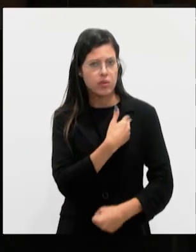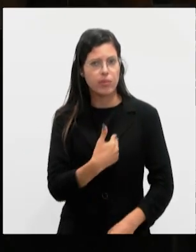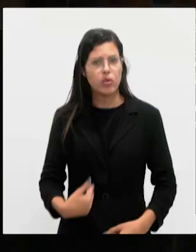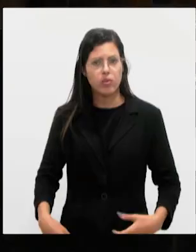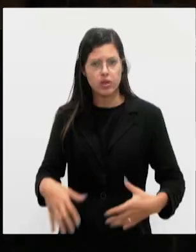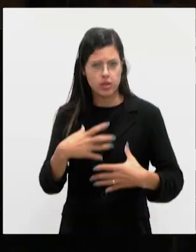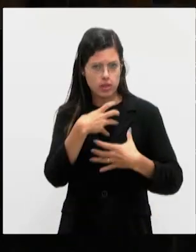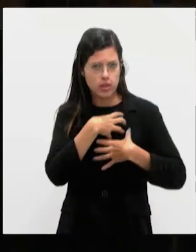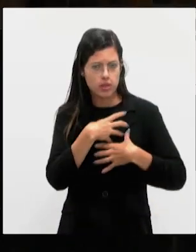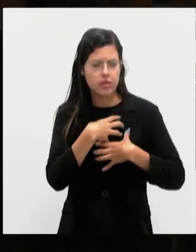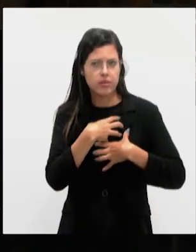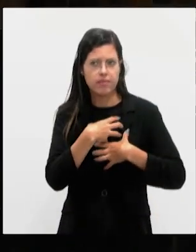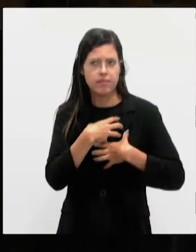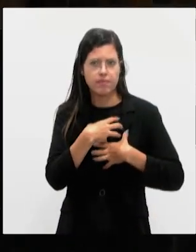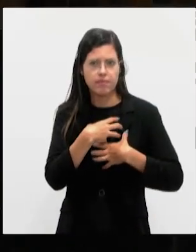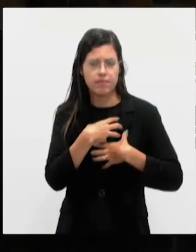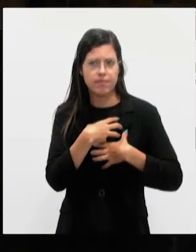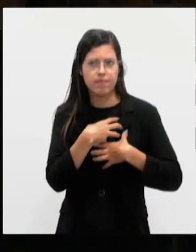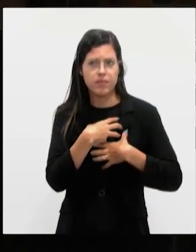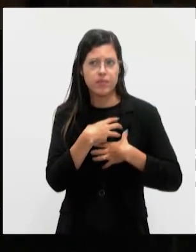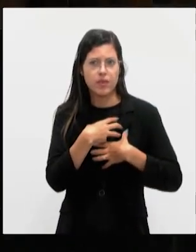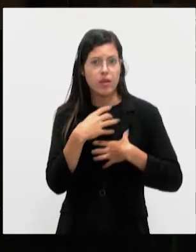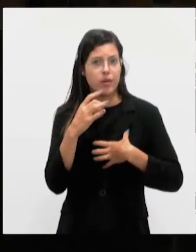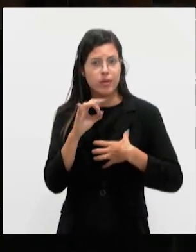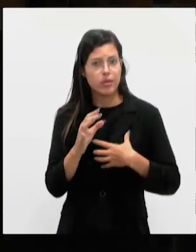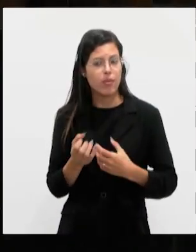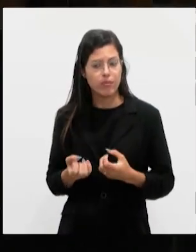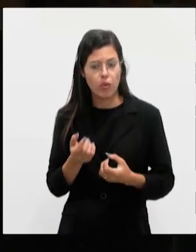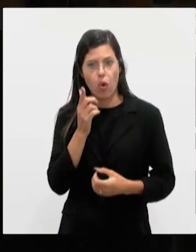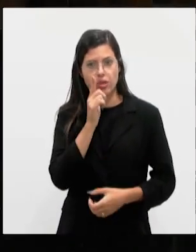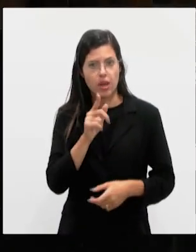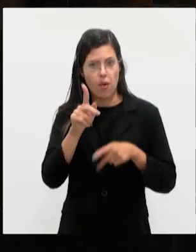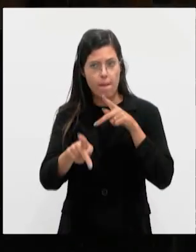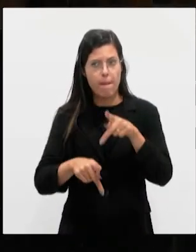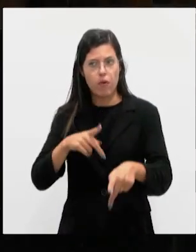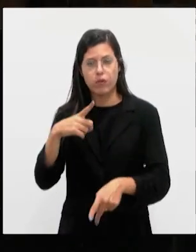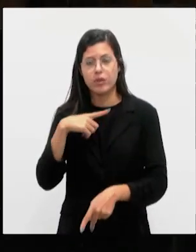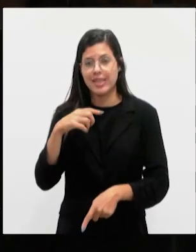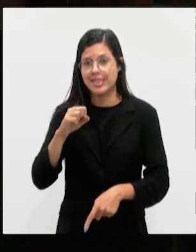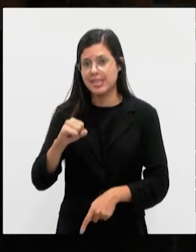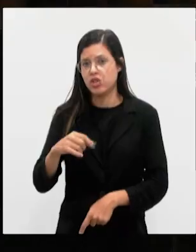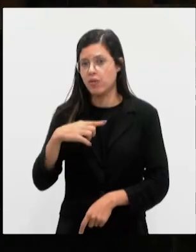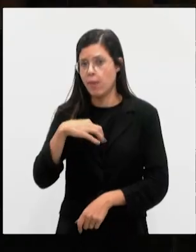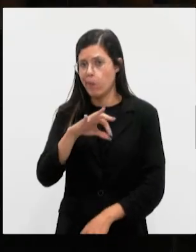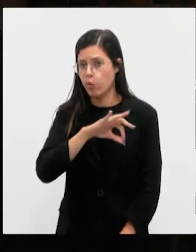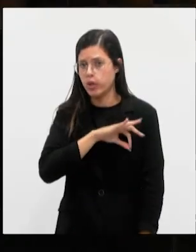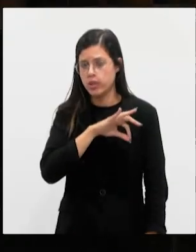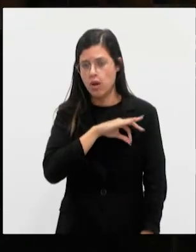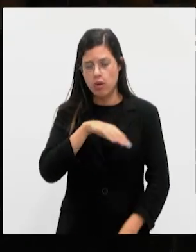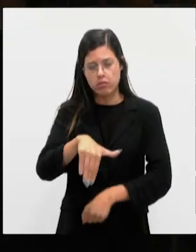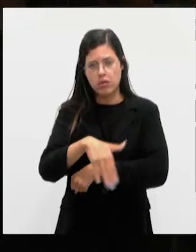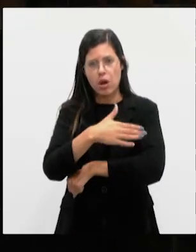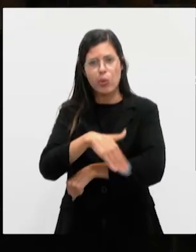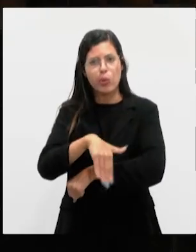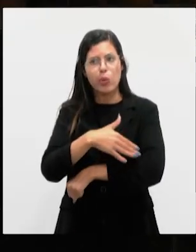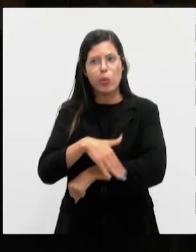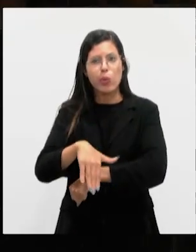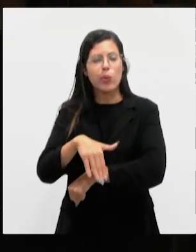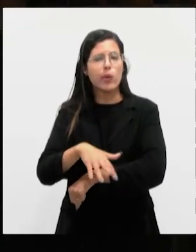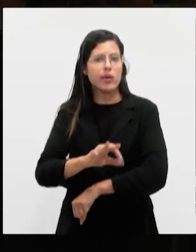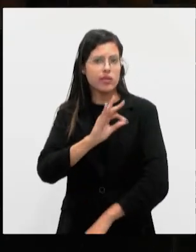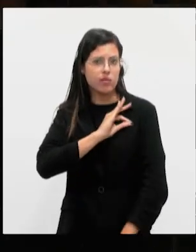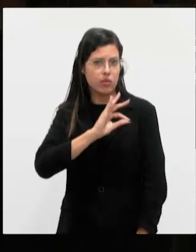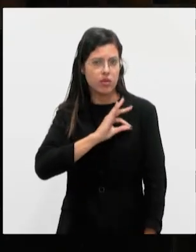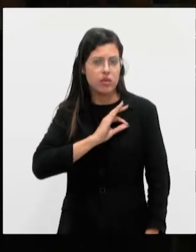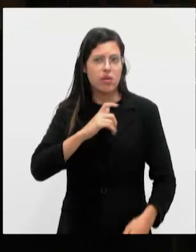segurança, ela só é devolvida à população com homens na rua. E esses homens têm que